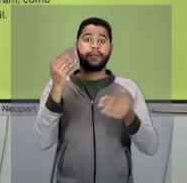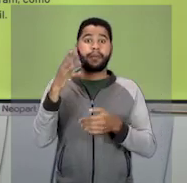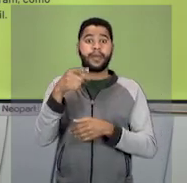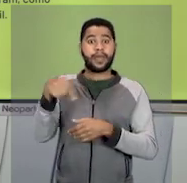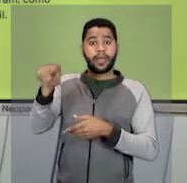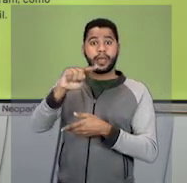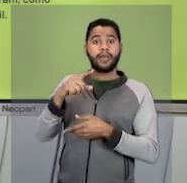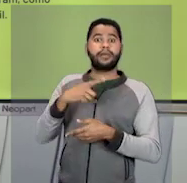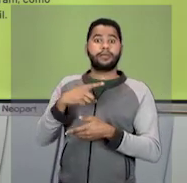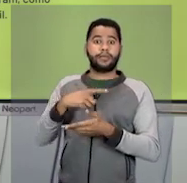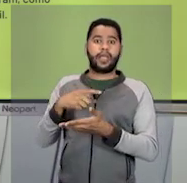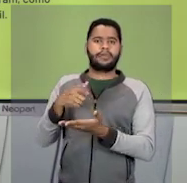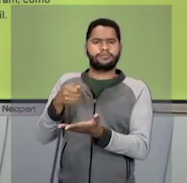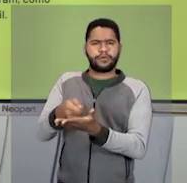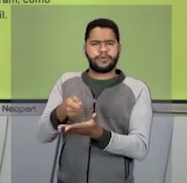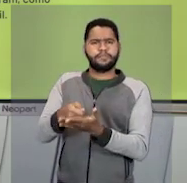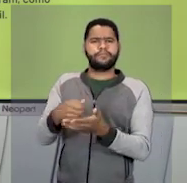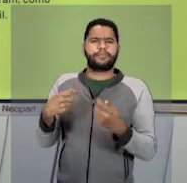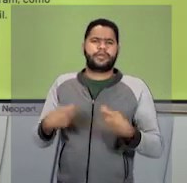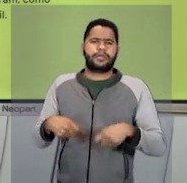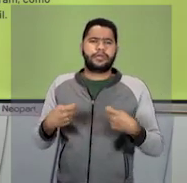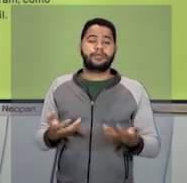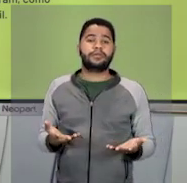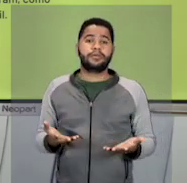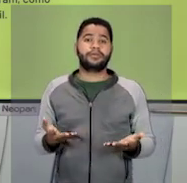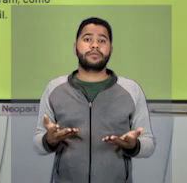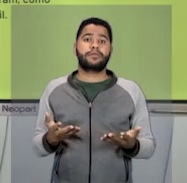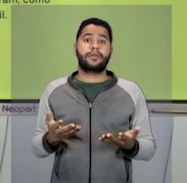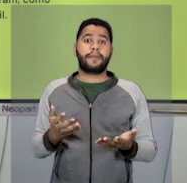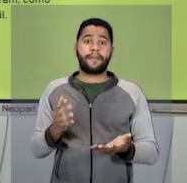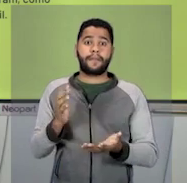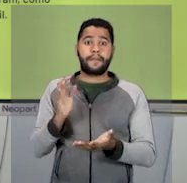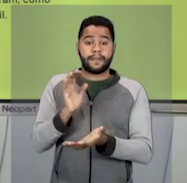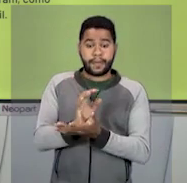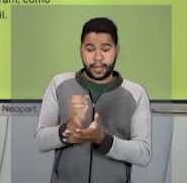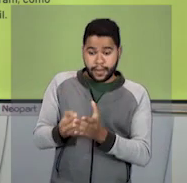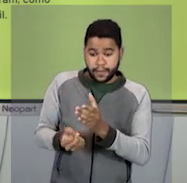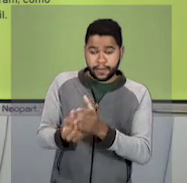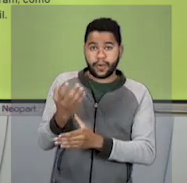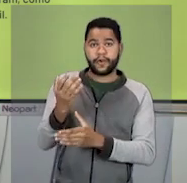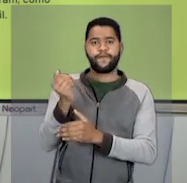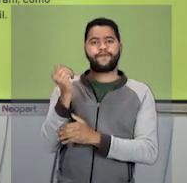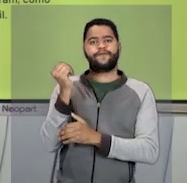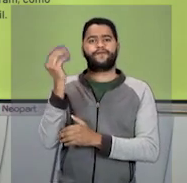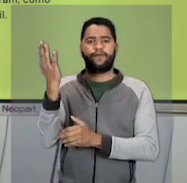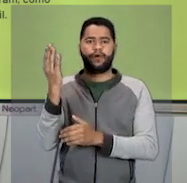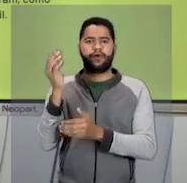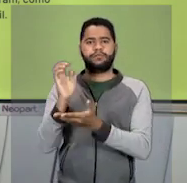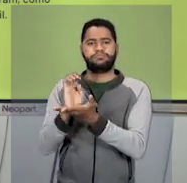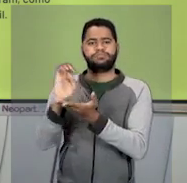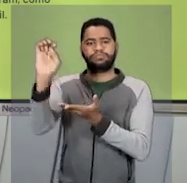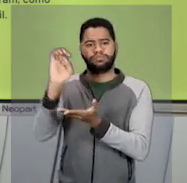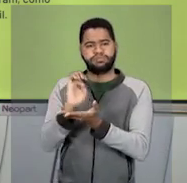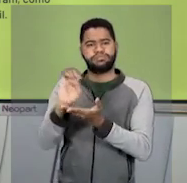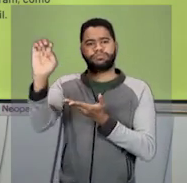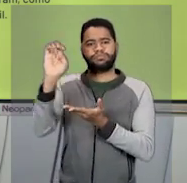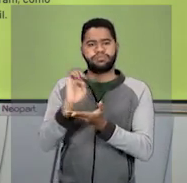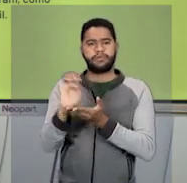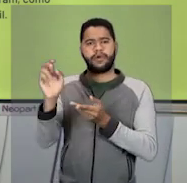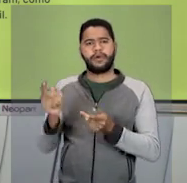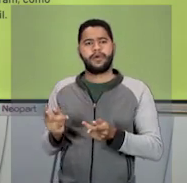muito grande em relação a isso. Então, boa parte daquilo que produz aqui vai para fora, né? Ou seja,